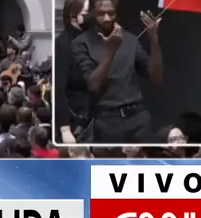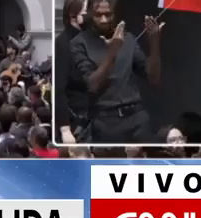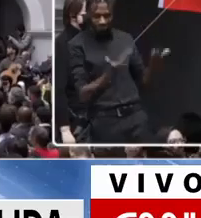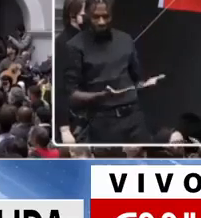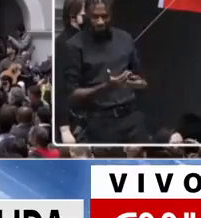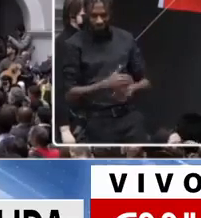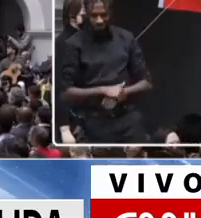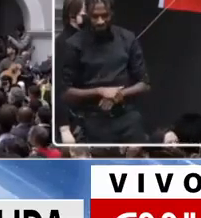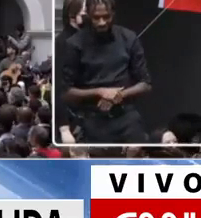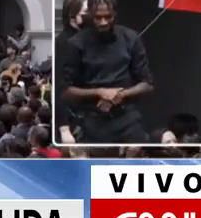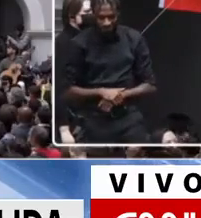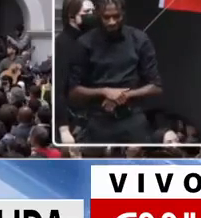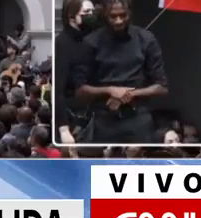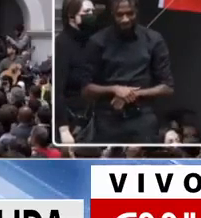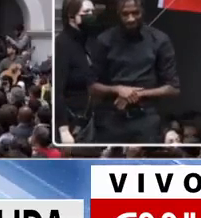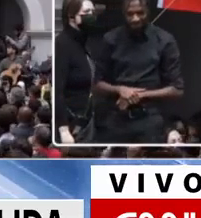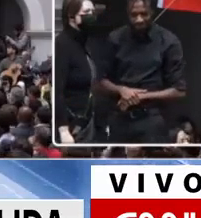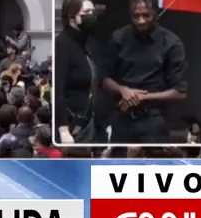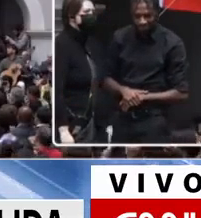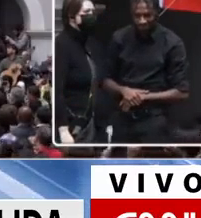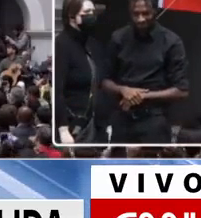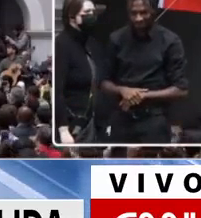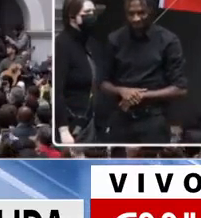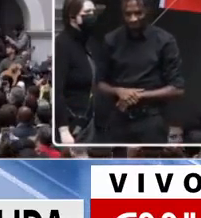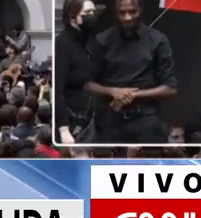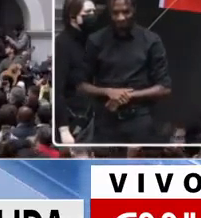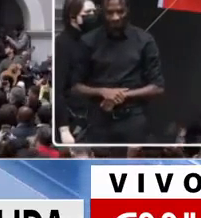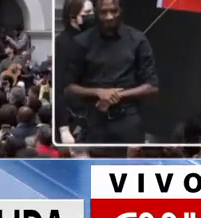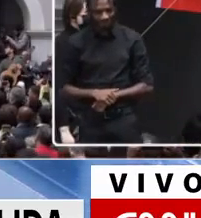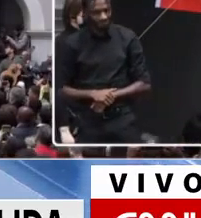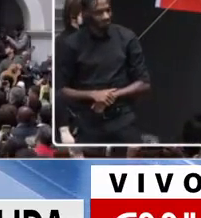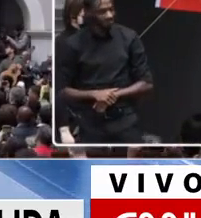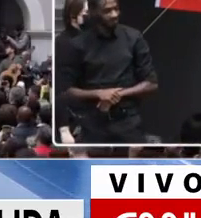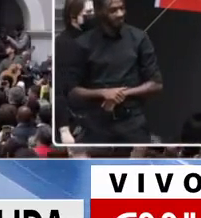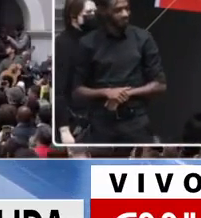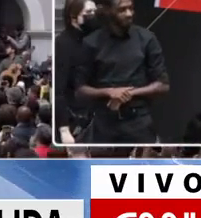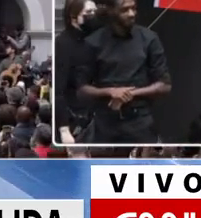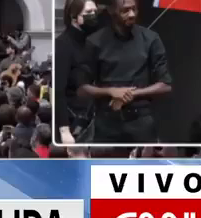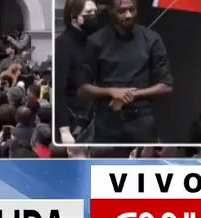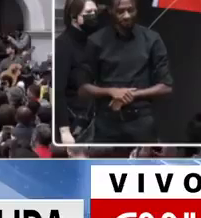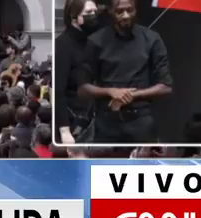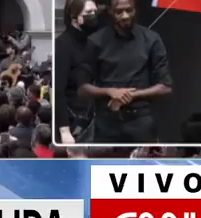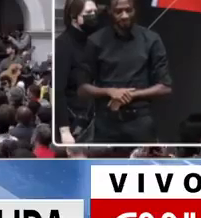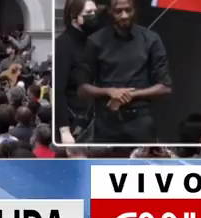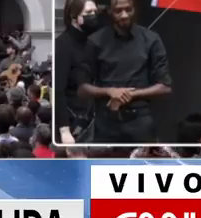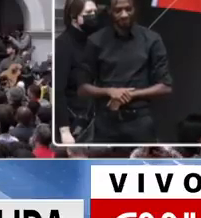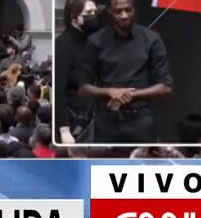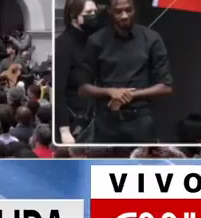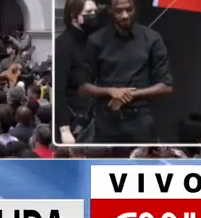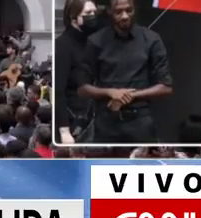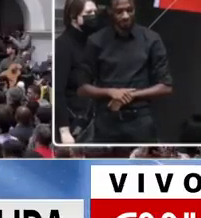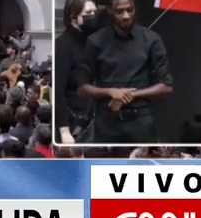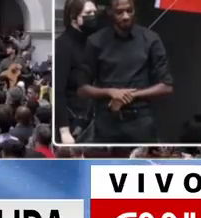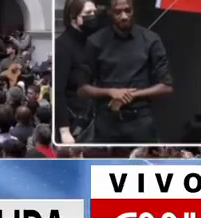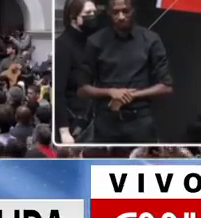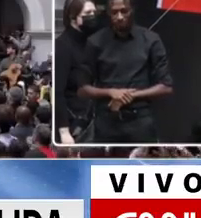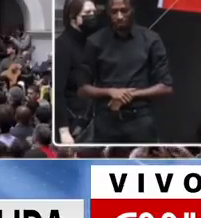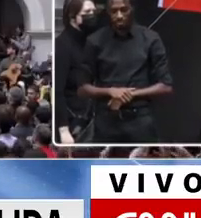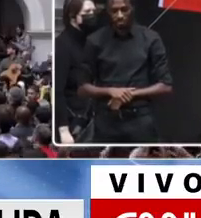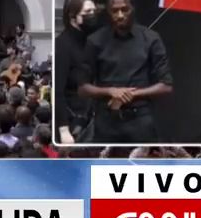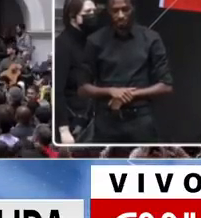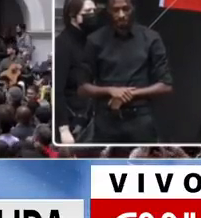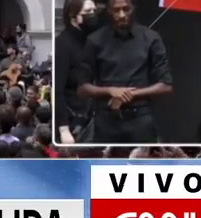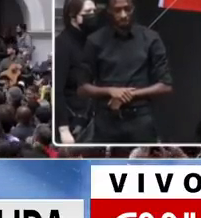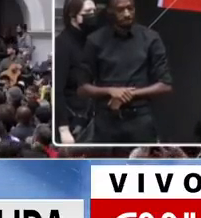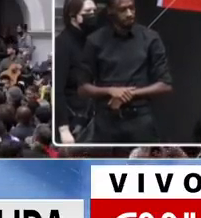as cores do Brasil, que, como você sabe, os apoiadores do presidente Jair Bolsonaro passaram a utilizar o verde e amarelo como uma cor que